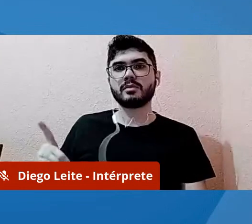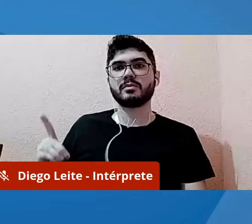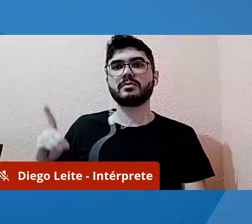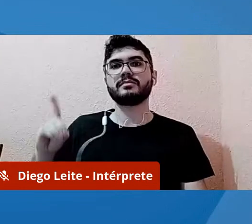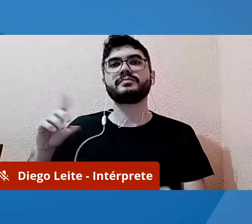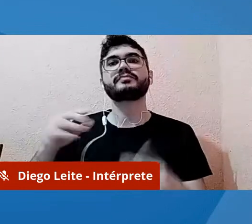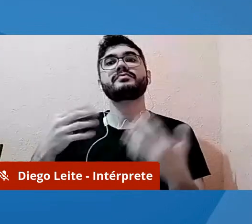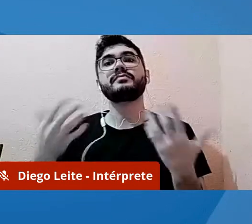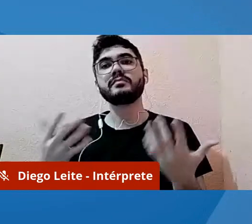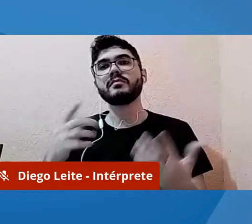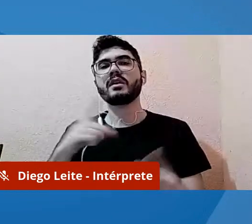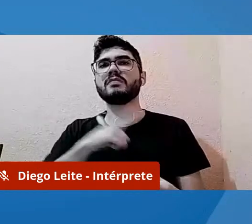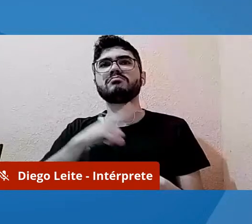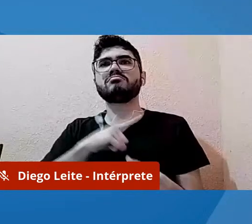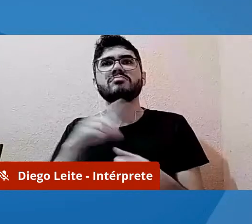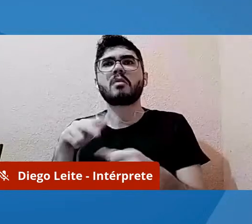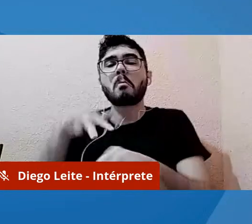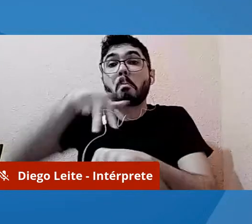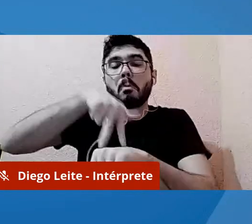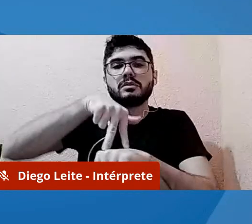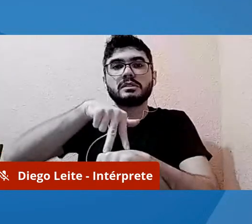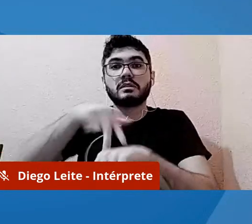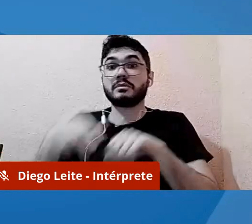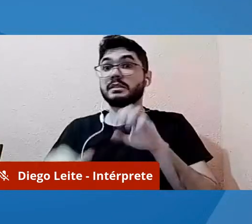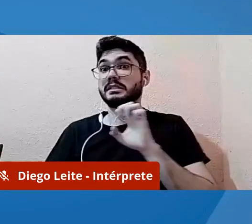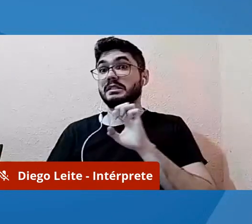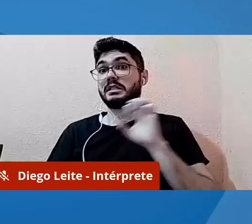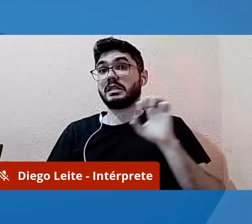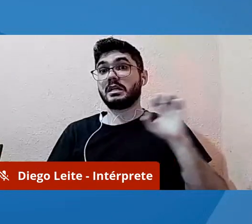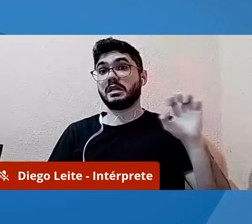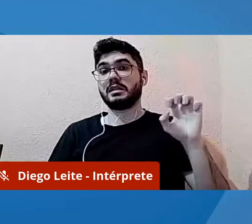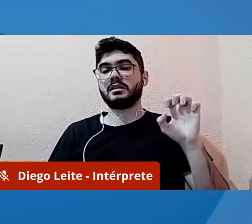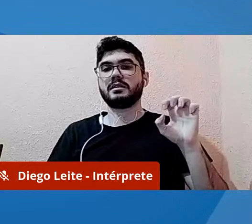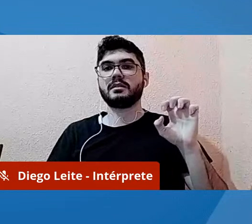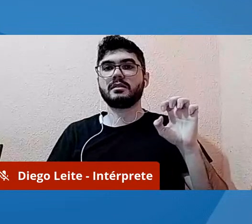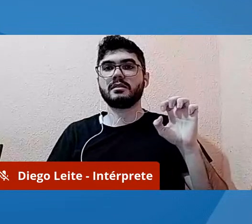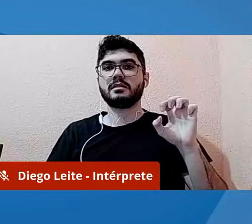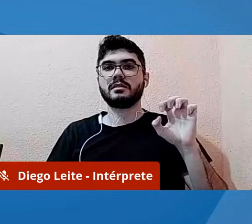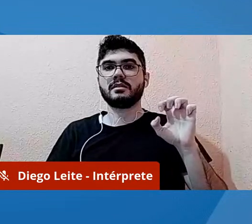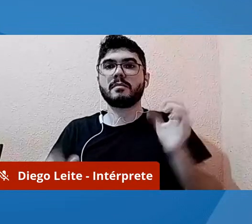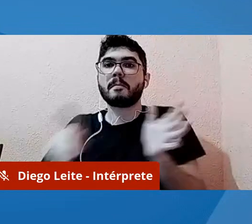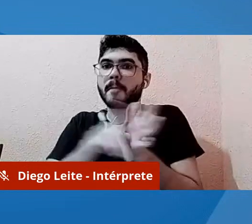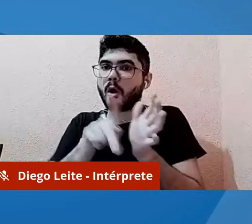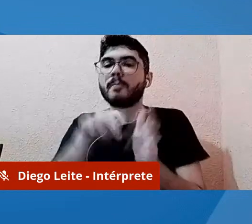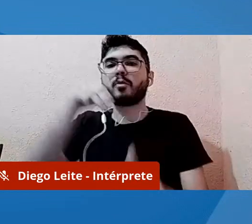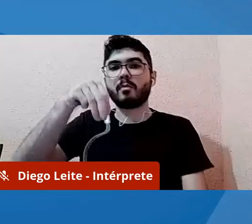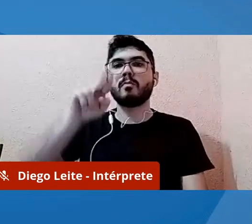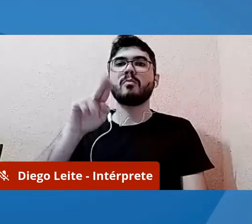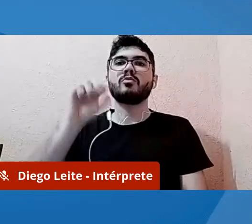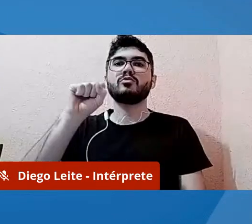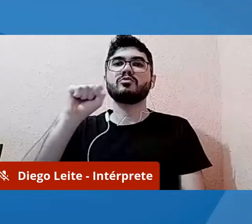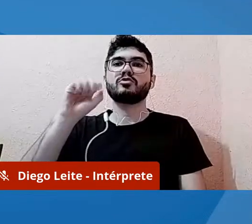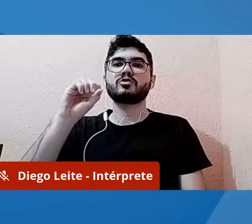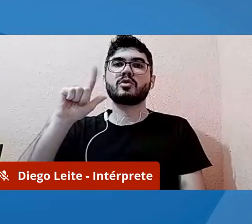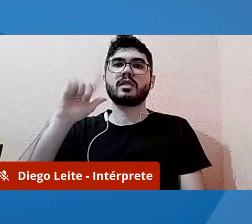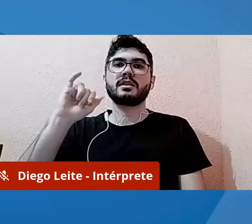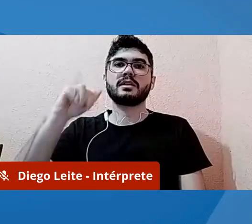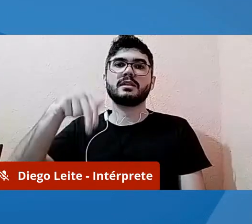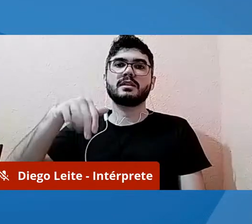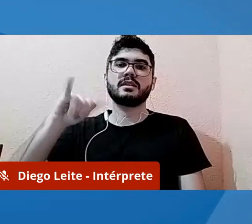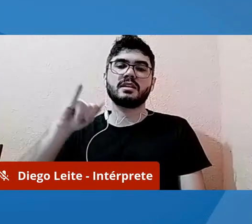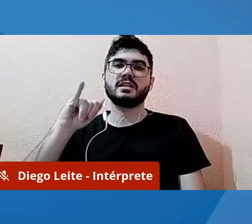uma oposição de esquerda, né, ao governo de Mussolini. Bom, isso acaba